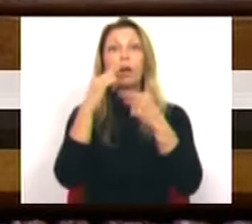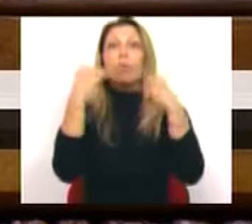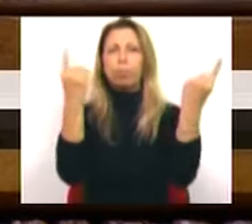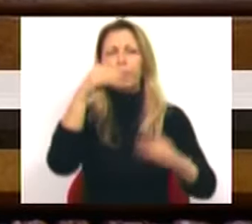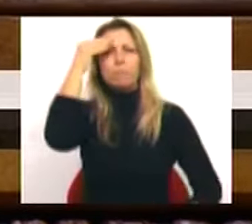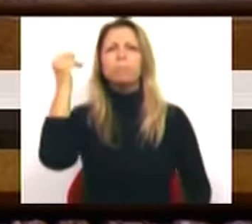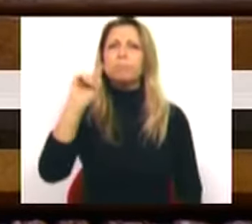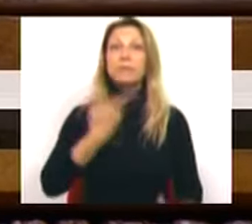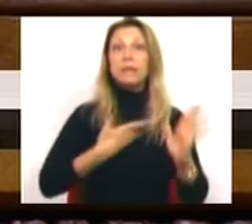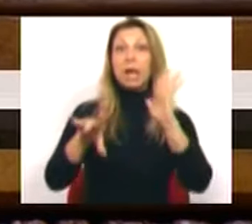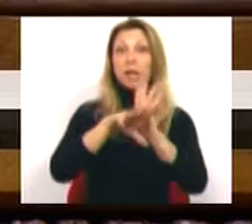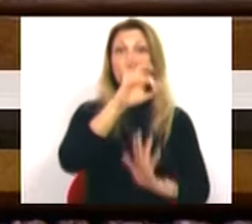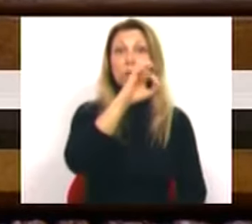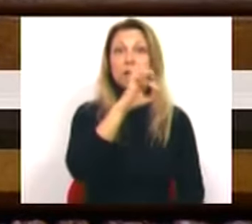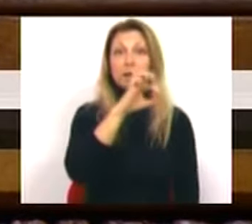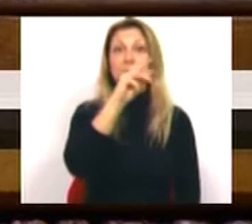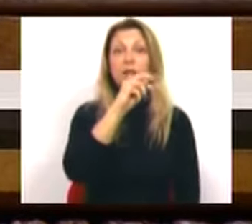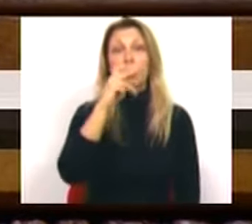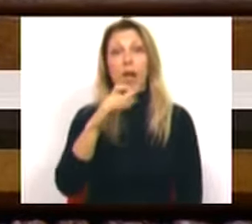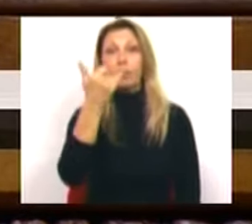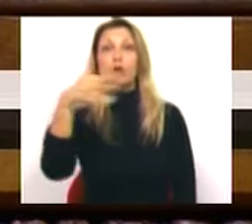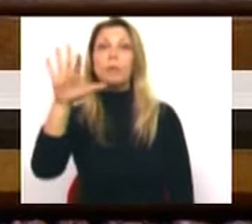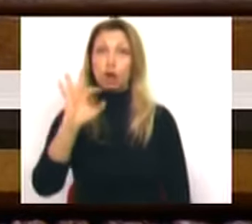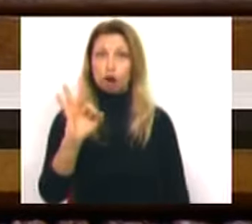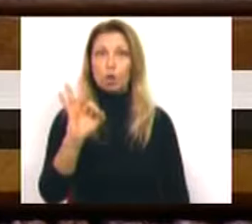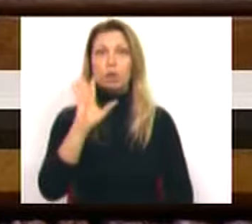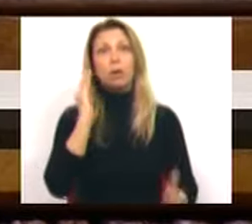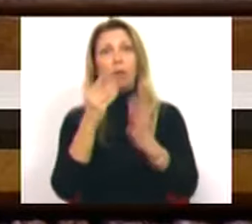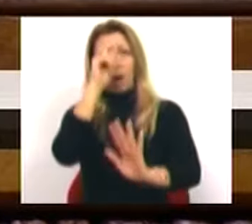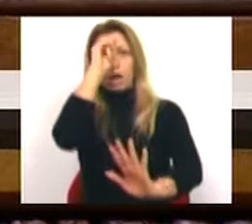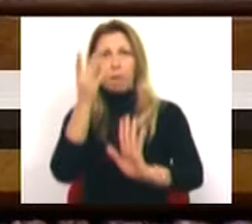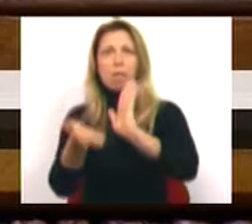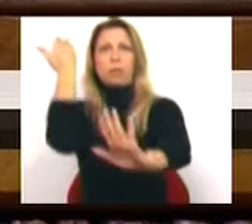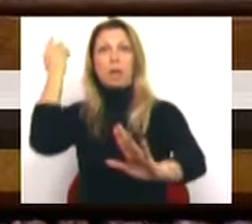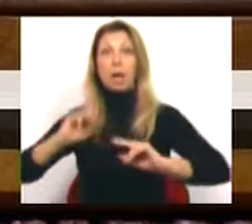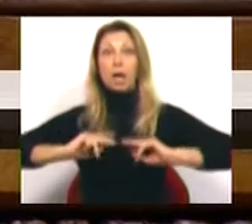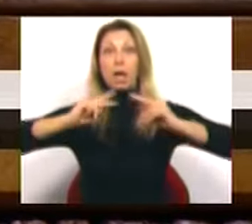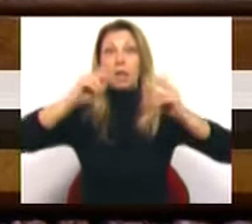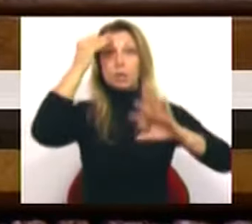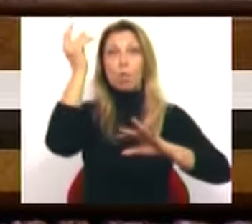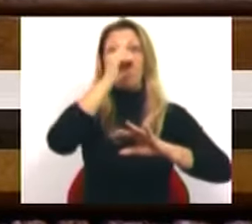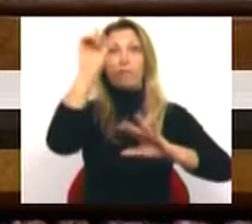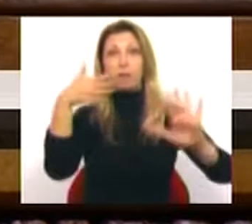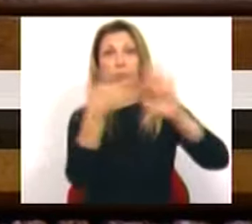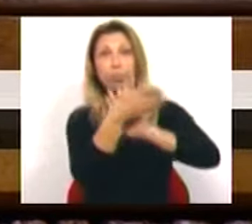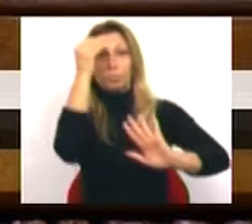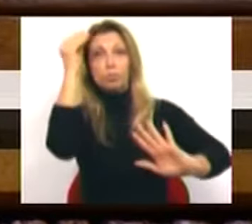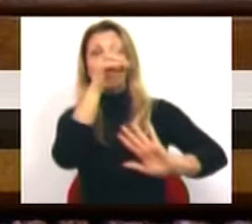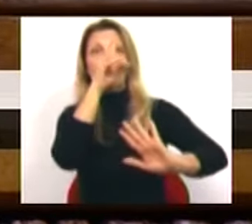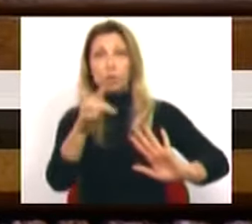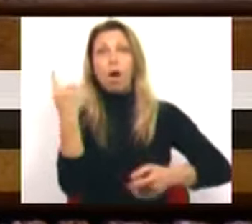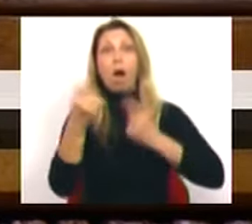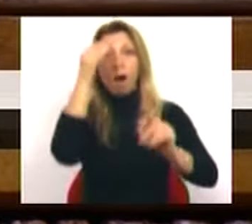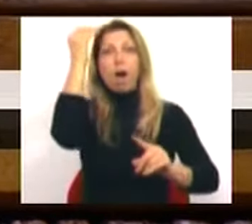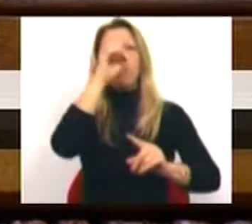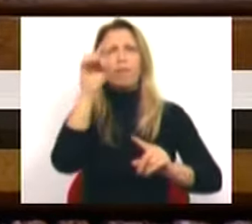Decreto-Lei nº 83-A de 2014 acarretou desrespeito à graduação profissional na colocação de professores, existindo docentes que se viram